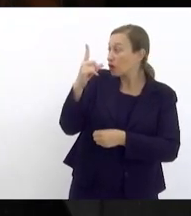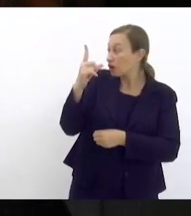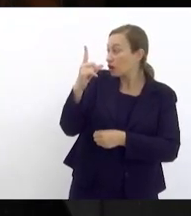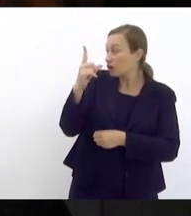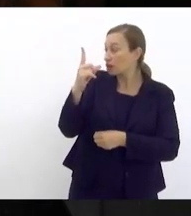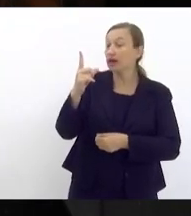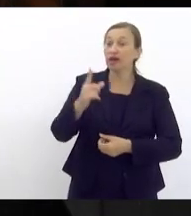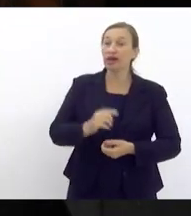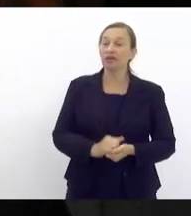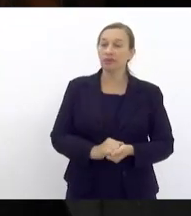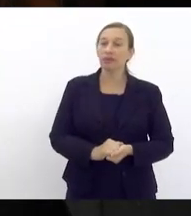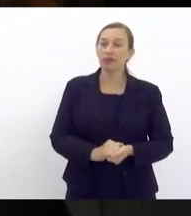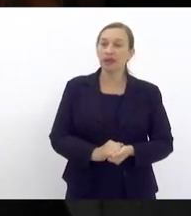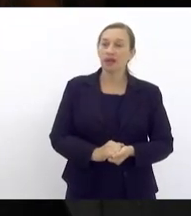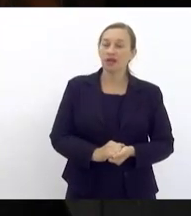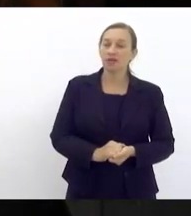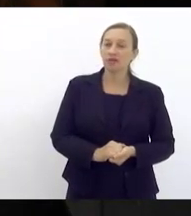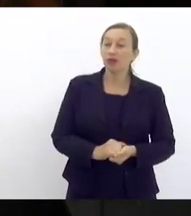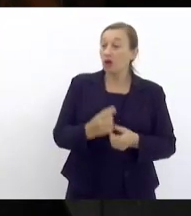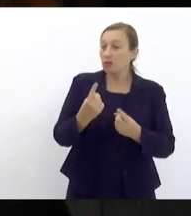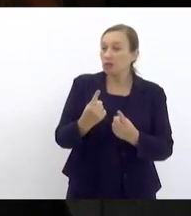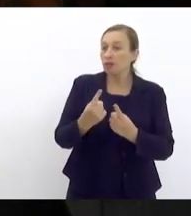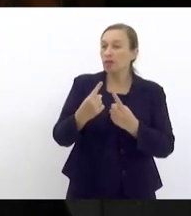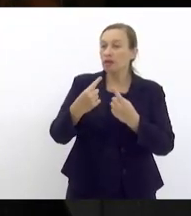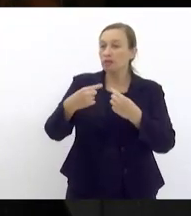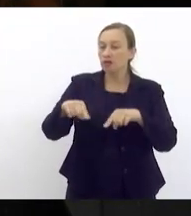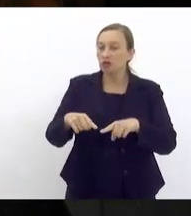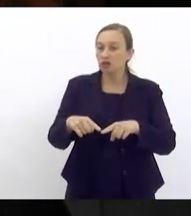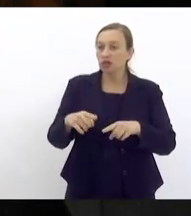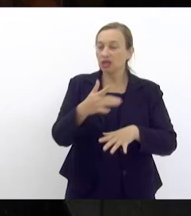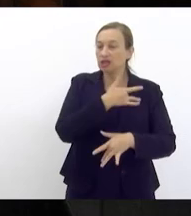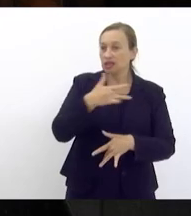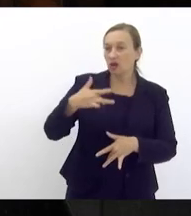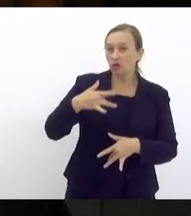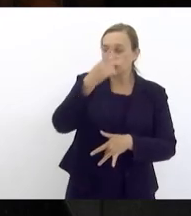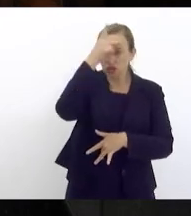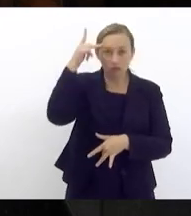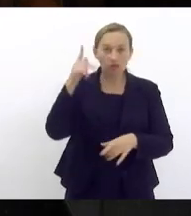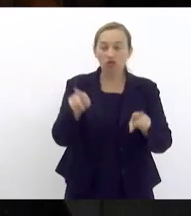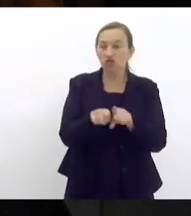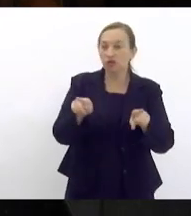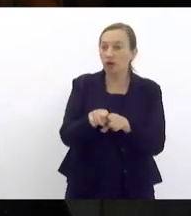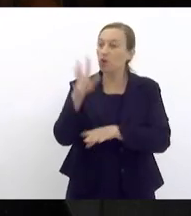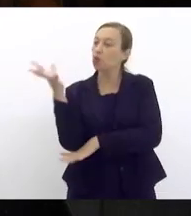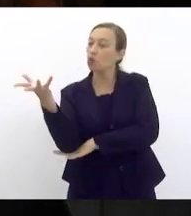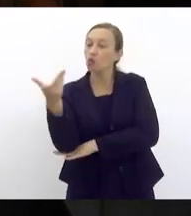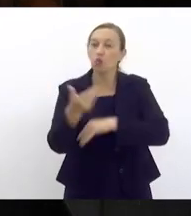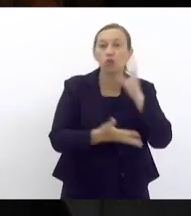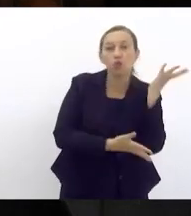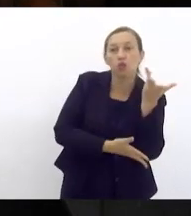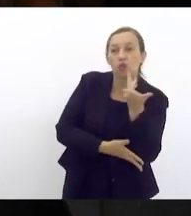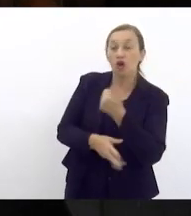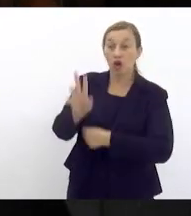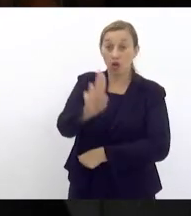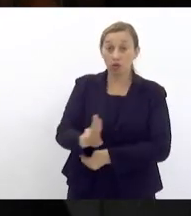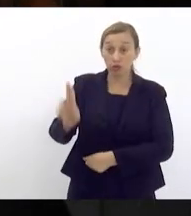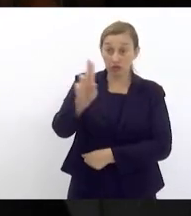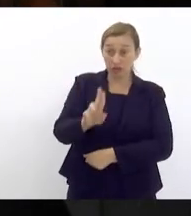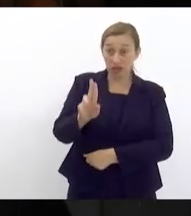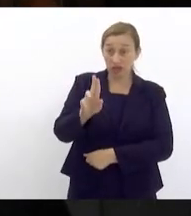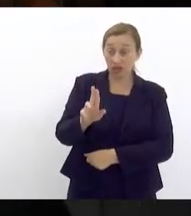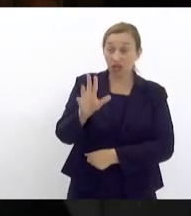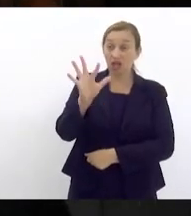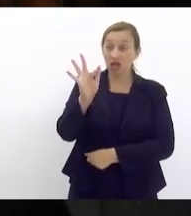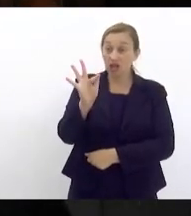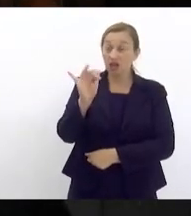ele afeta saúde das pessoas e também o meio ambiente né Ele é usado em filtros